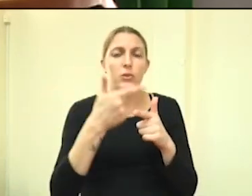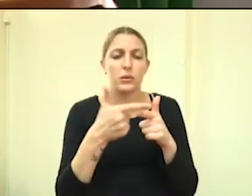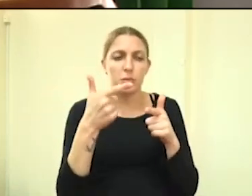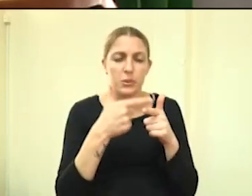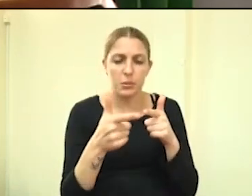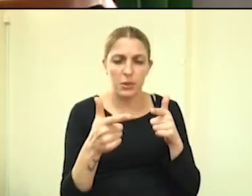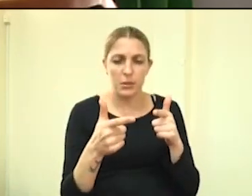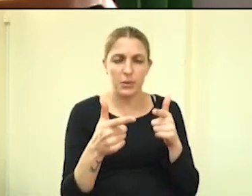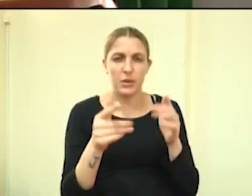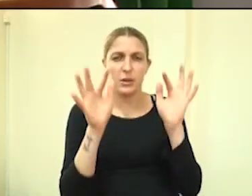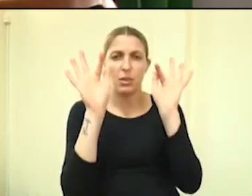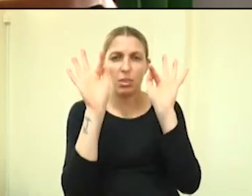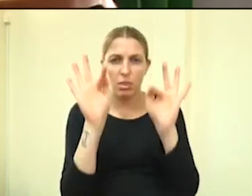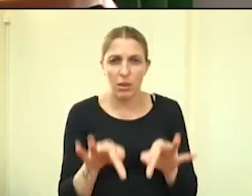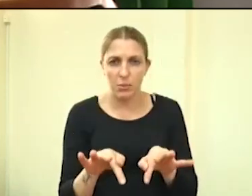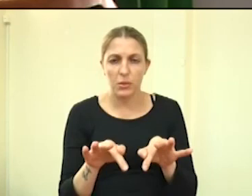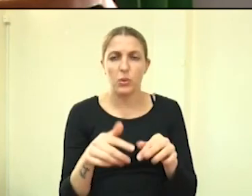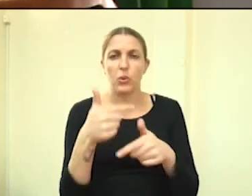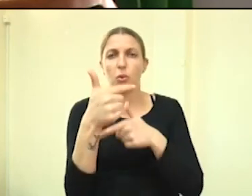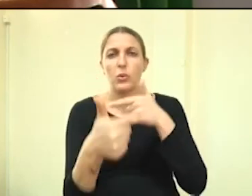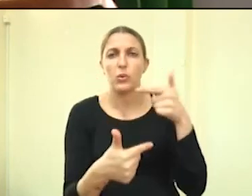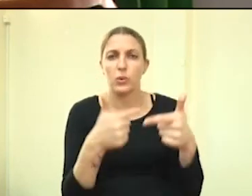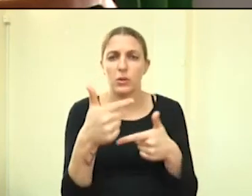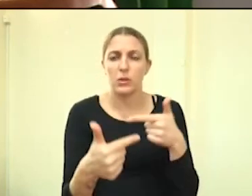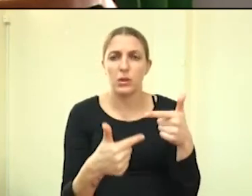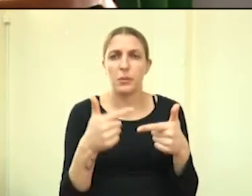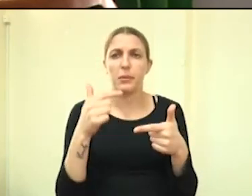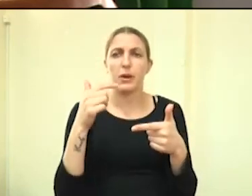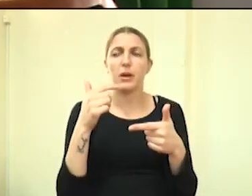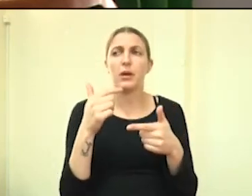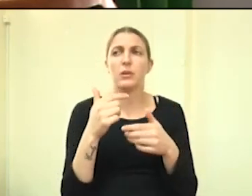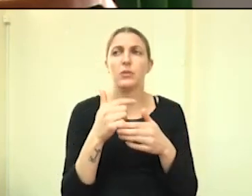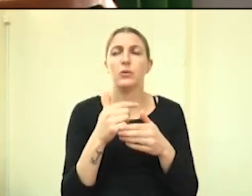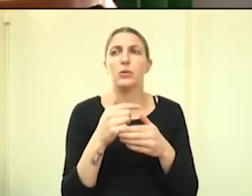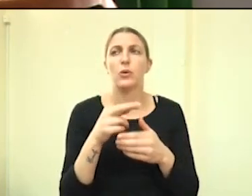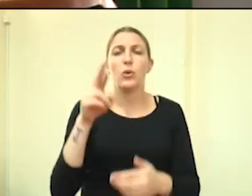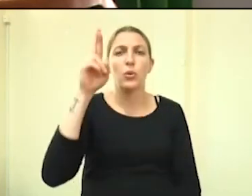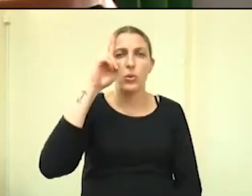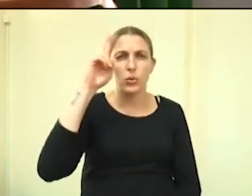Terminou o trabalho lá, o proprietário